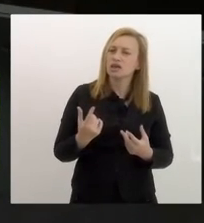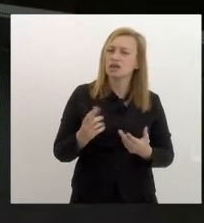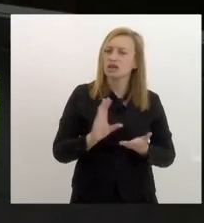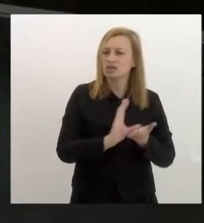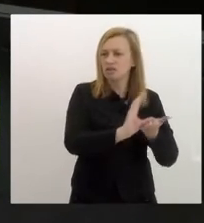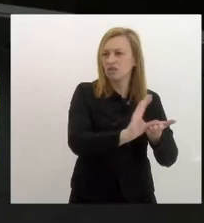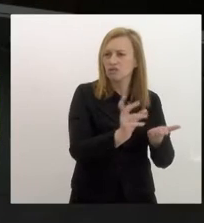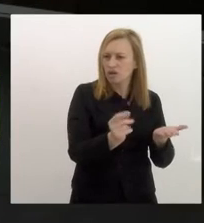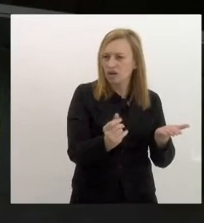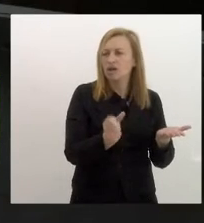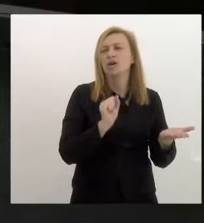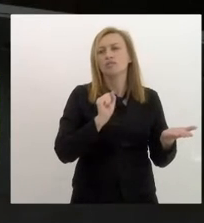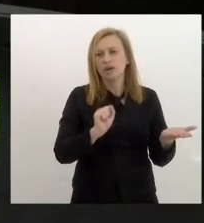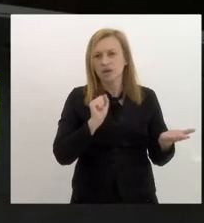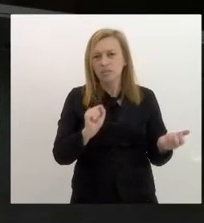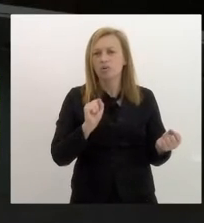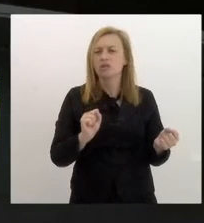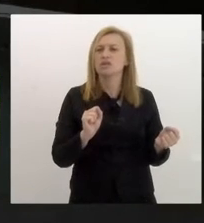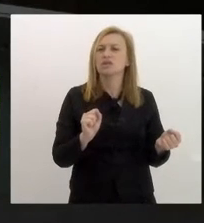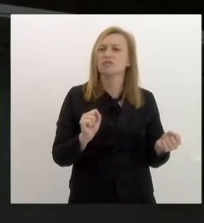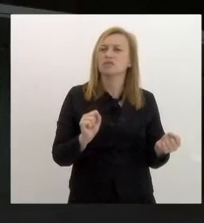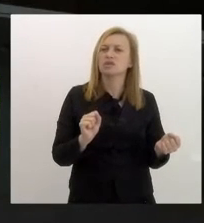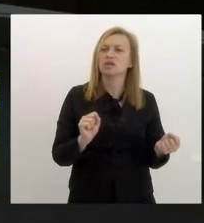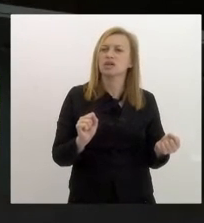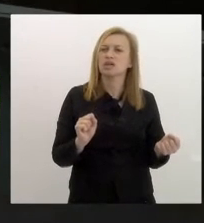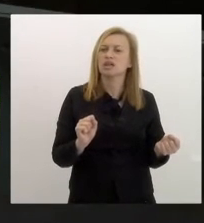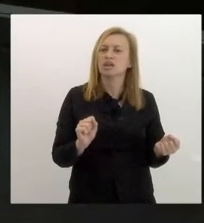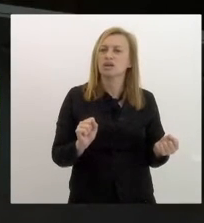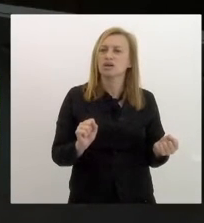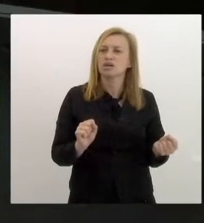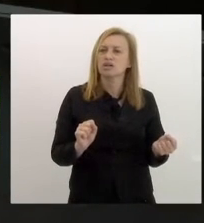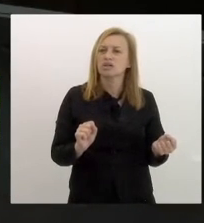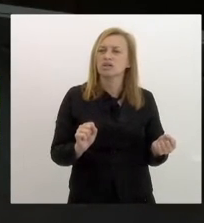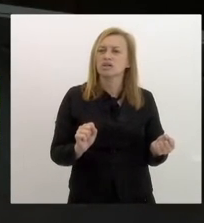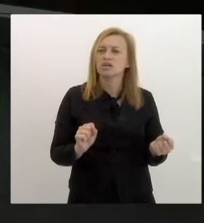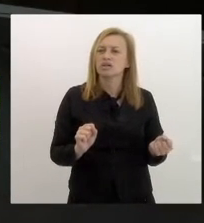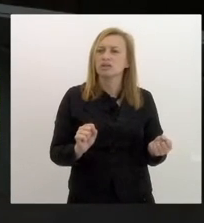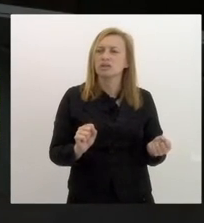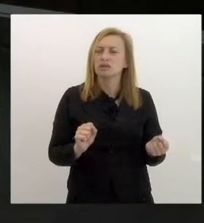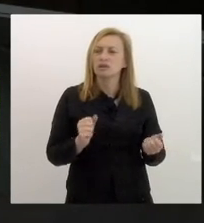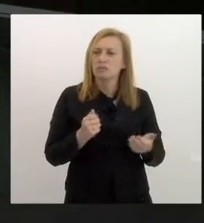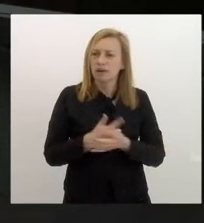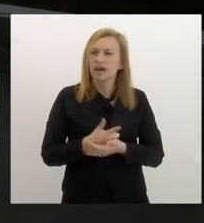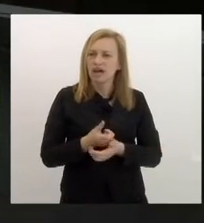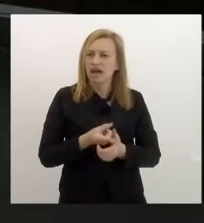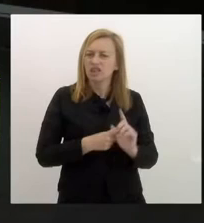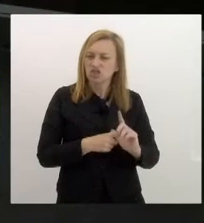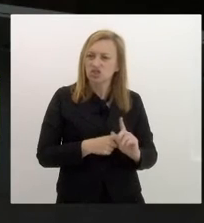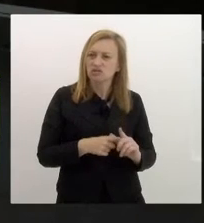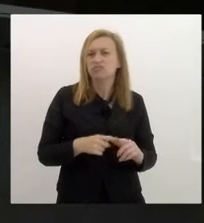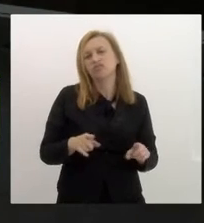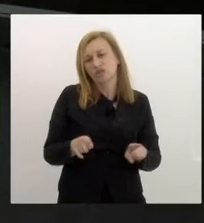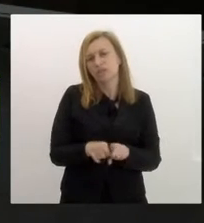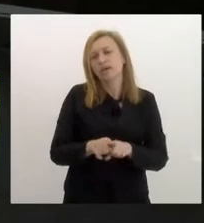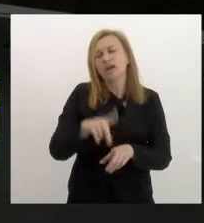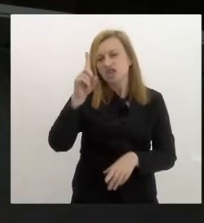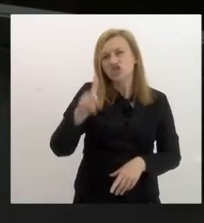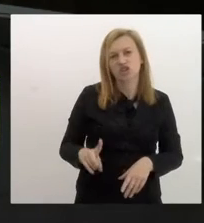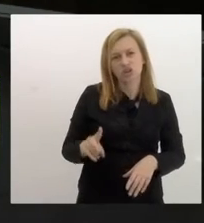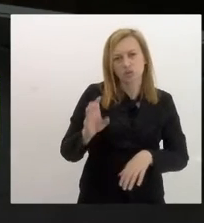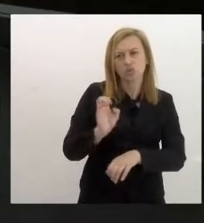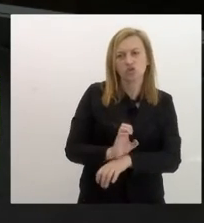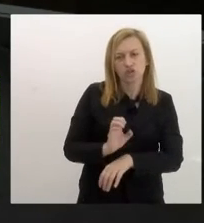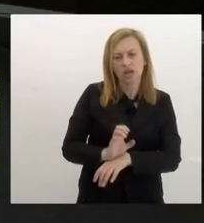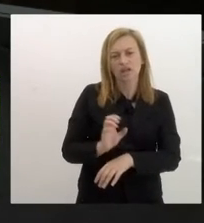possa de alguma forma é fazer fácil e não só a dívida né mas também são de direito do Estado